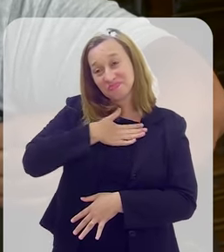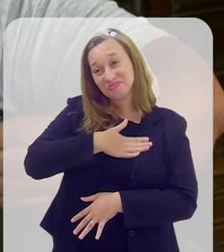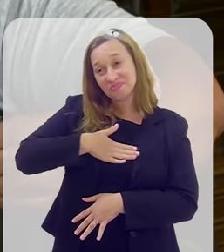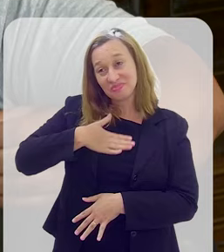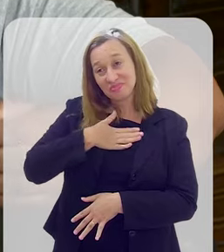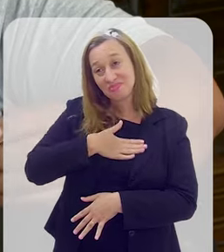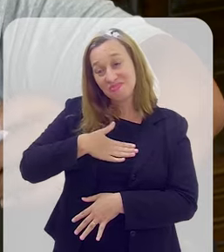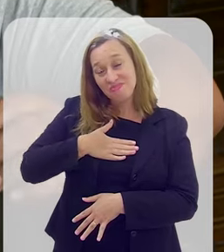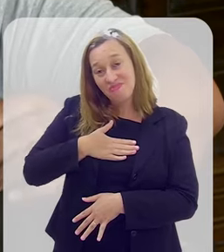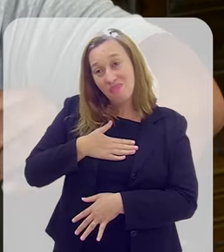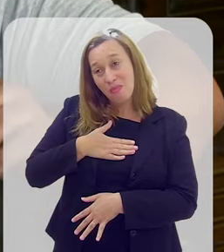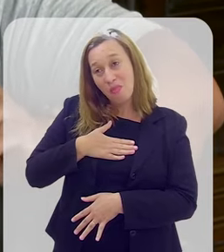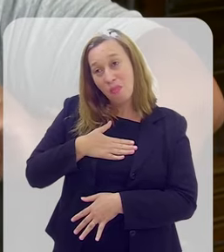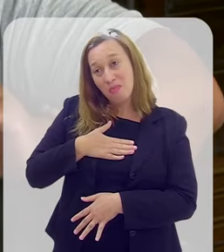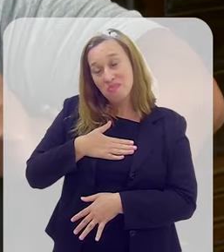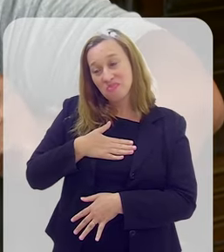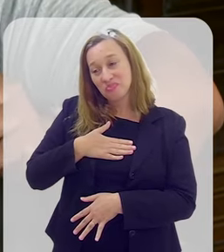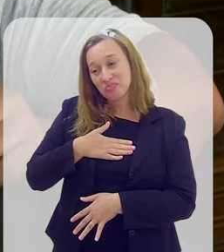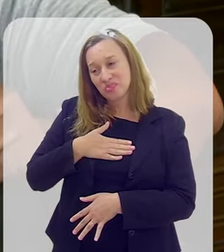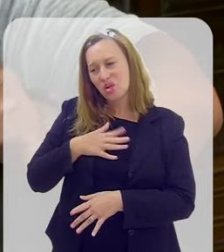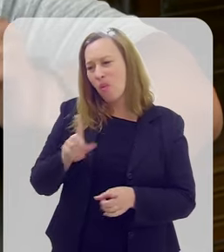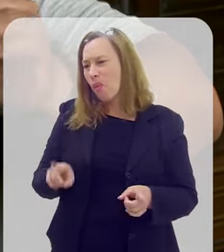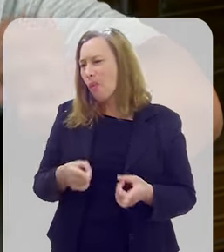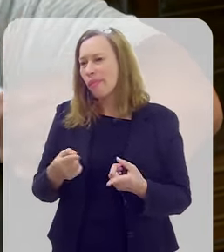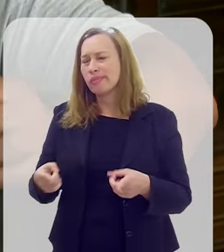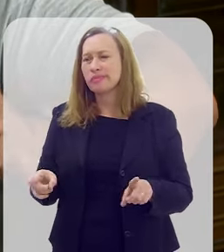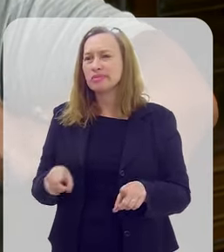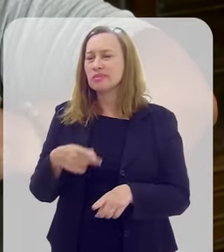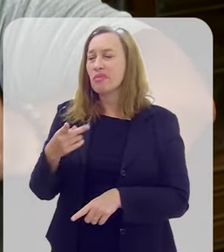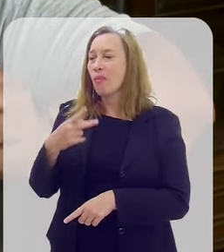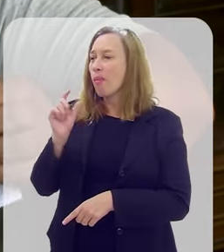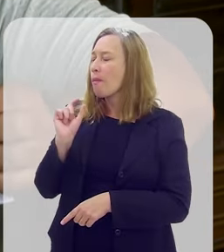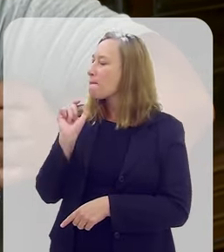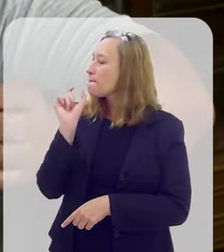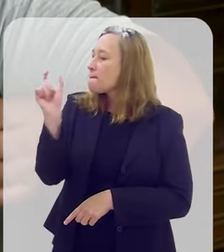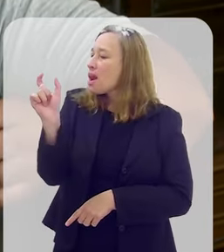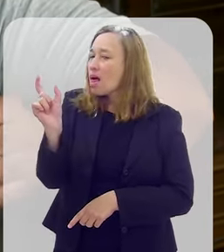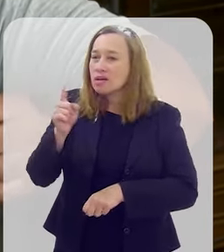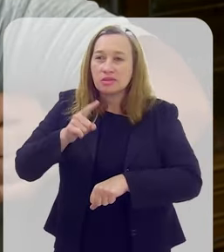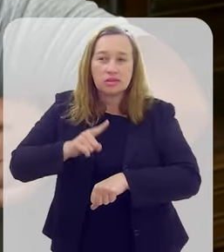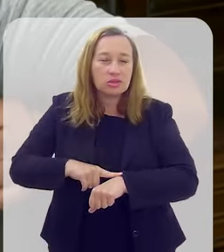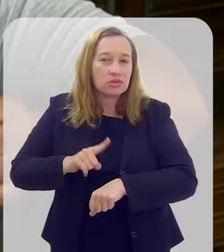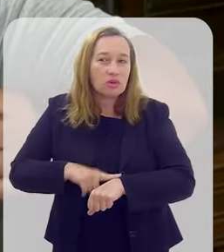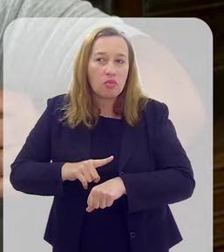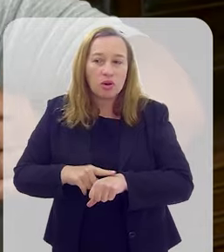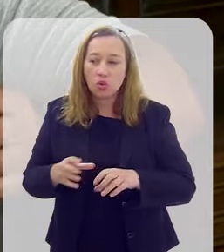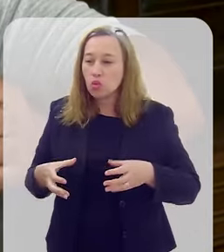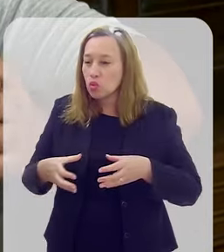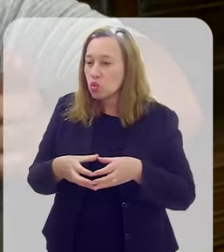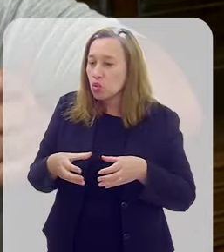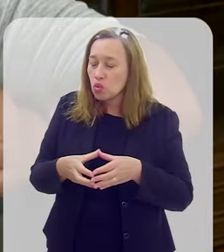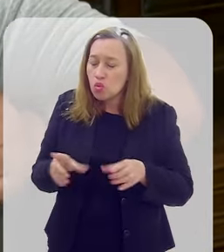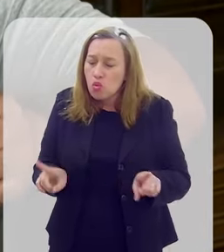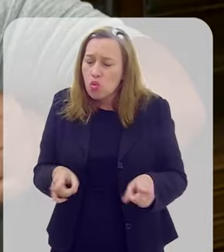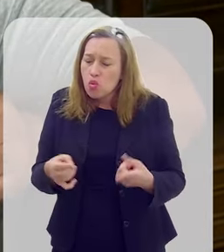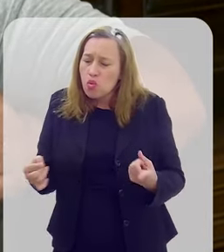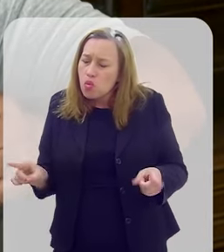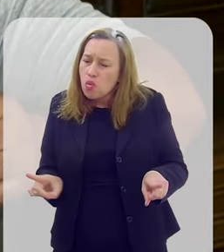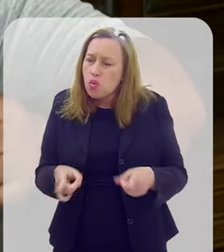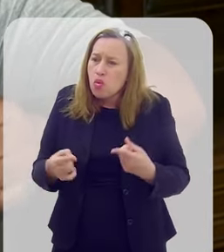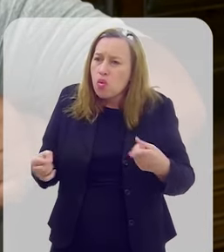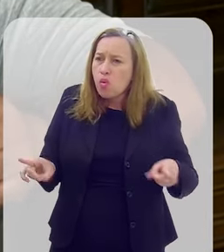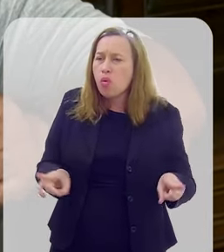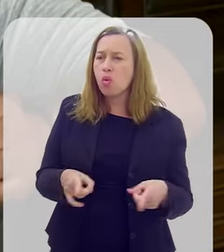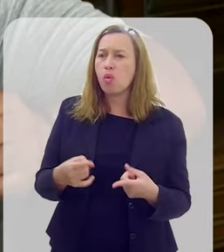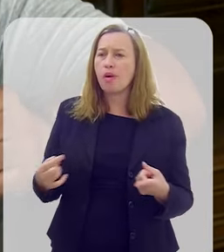né música chamada palavras né a gente tava aqui batendo papo Júlio eu devo cantar esse momento com minha banda eu devo